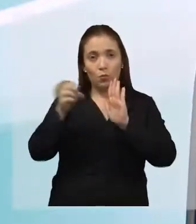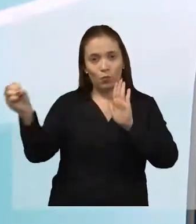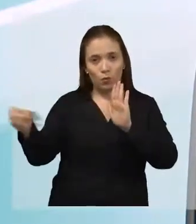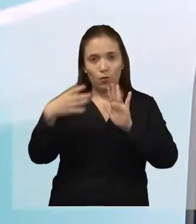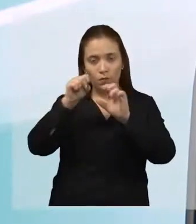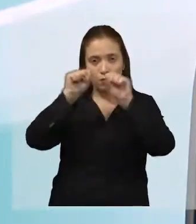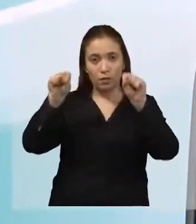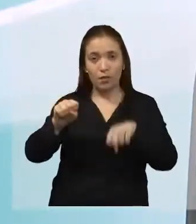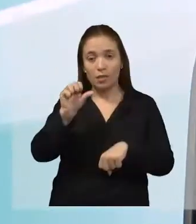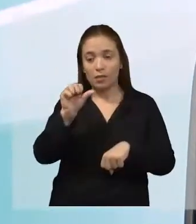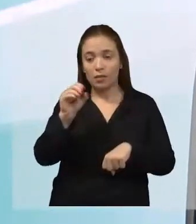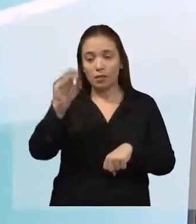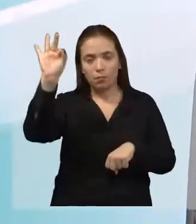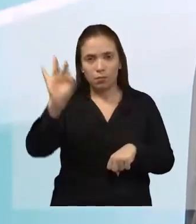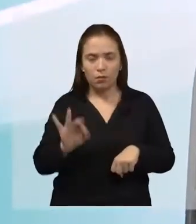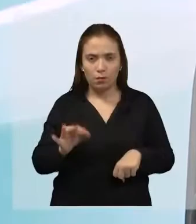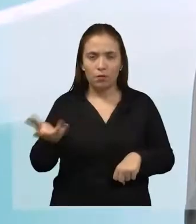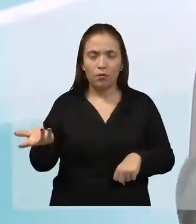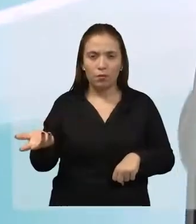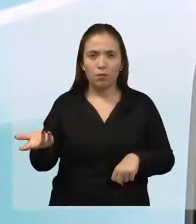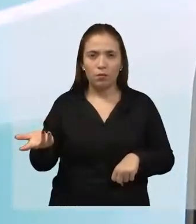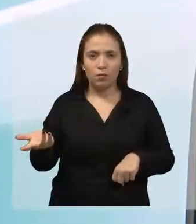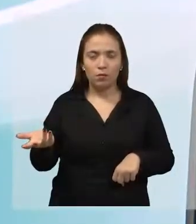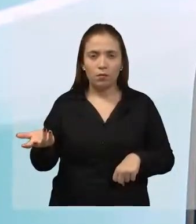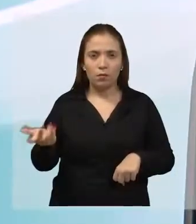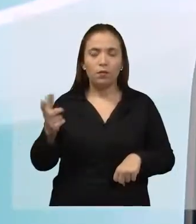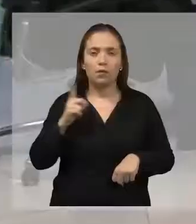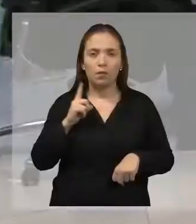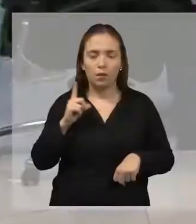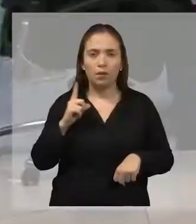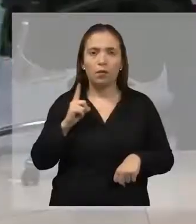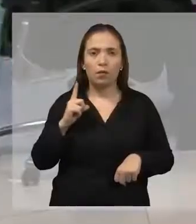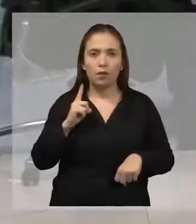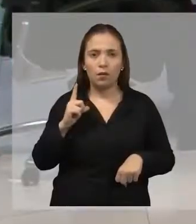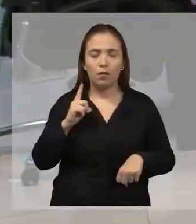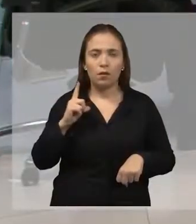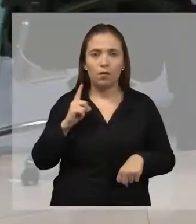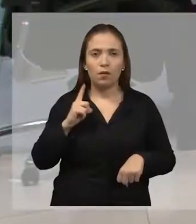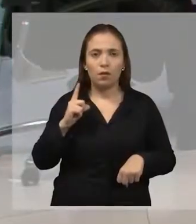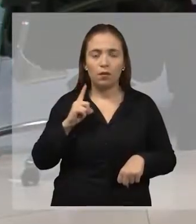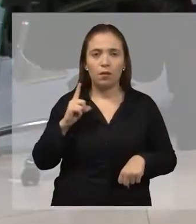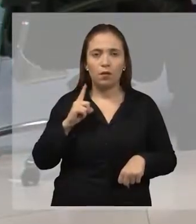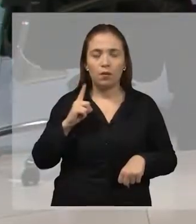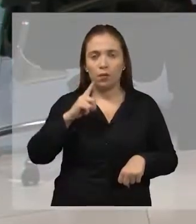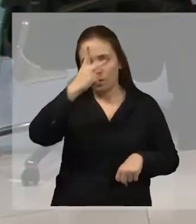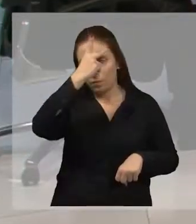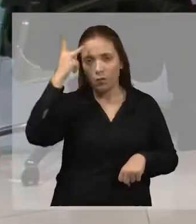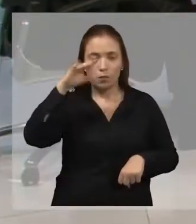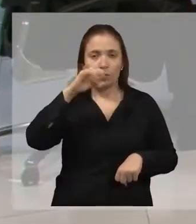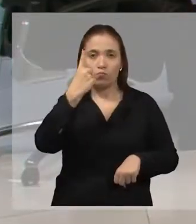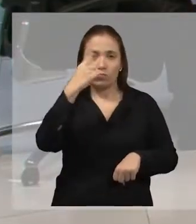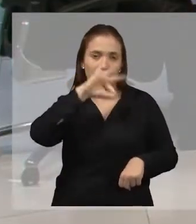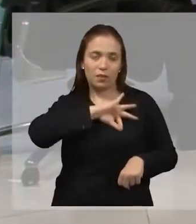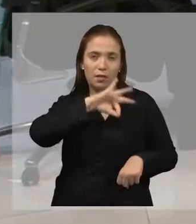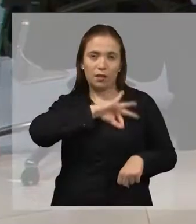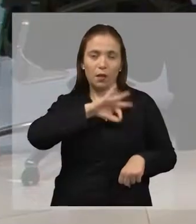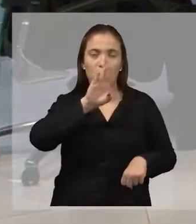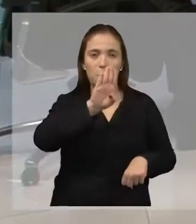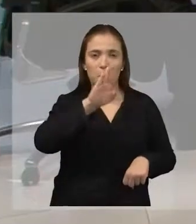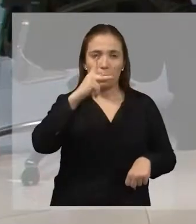esse passo atrás do presidente da República para abrir finalmente o diálogo com o parlamento, porque se o